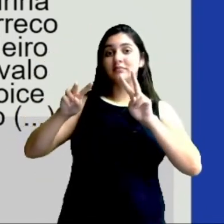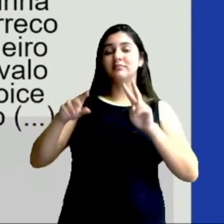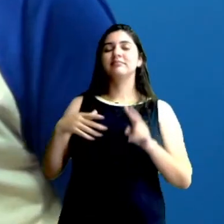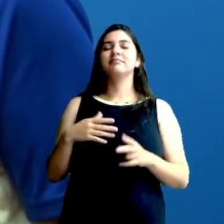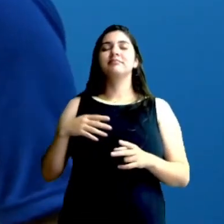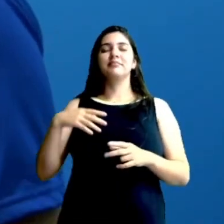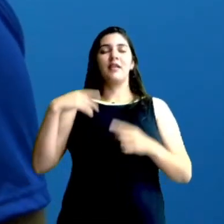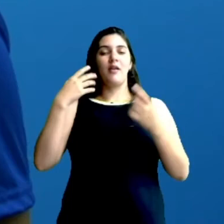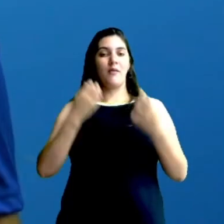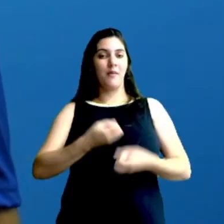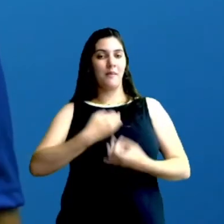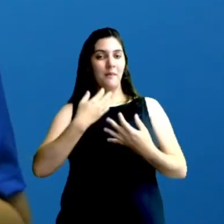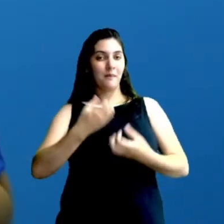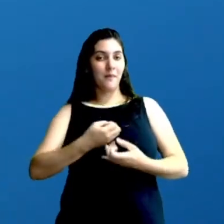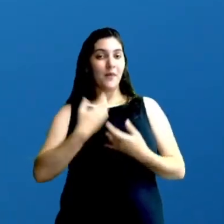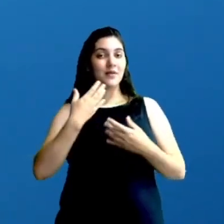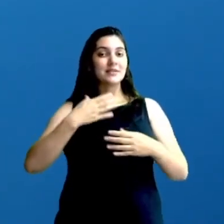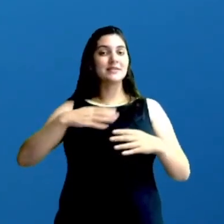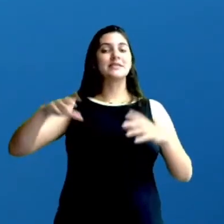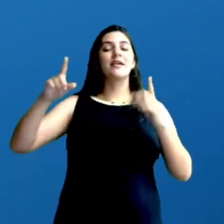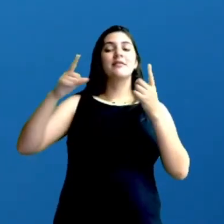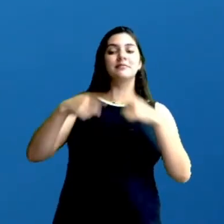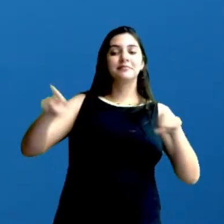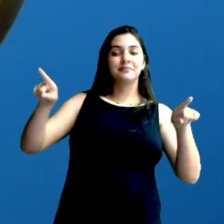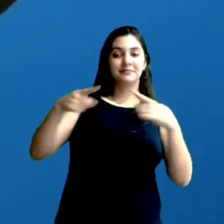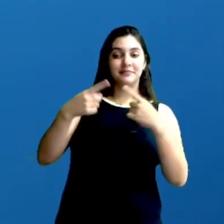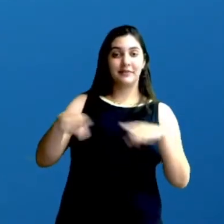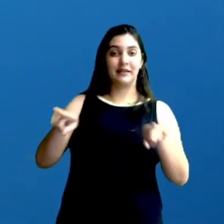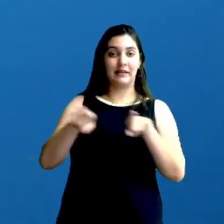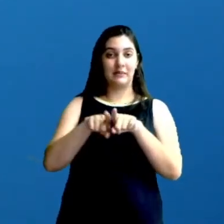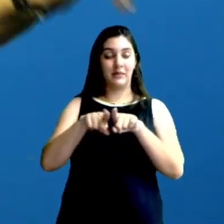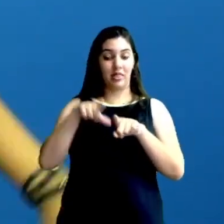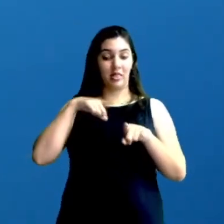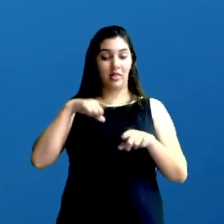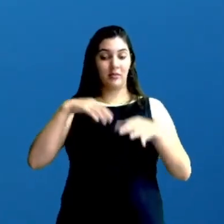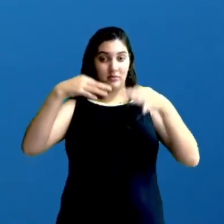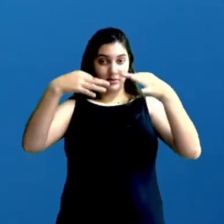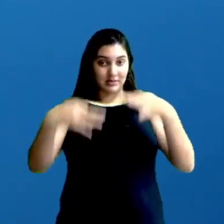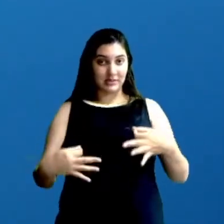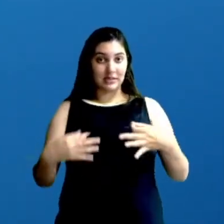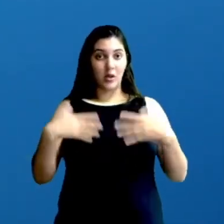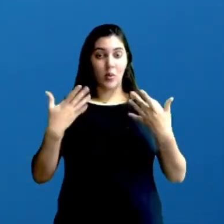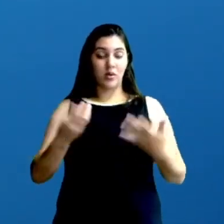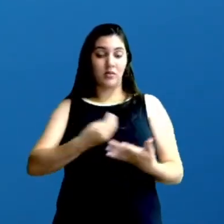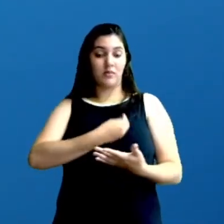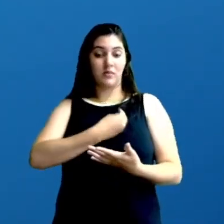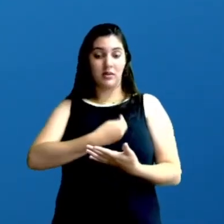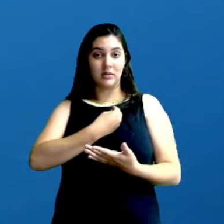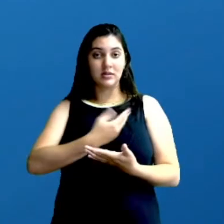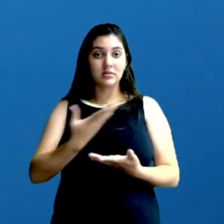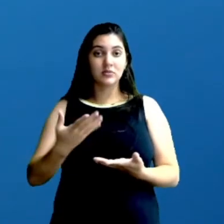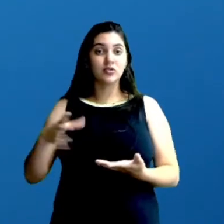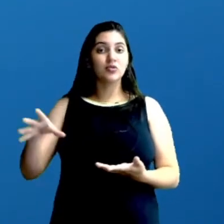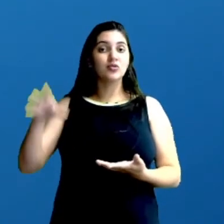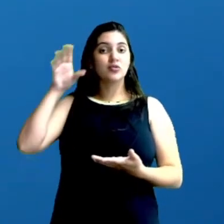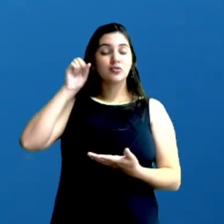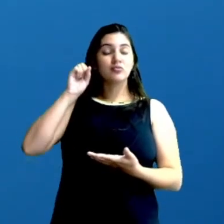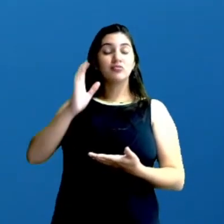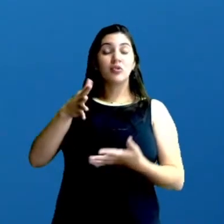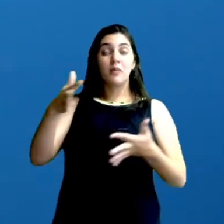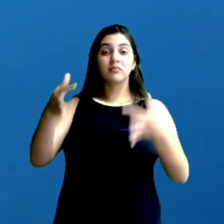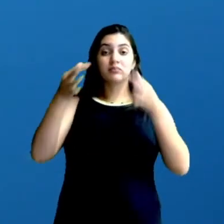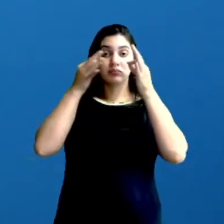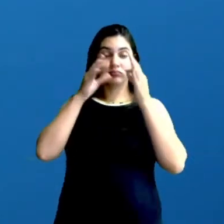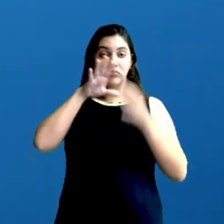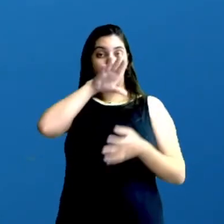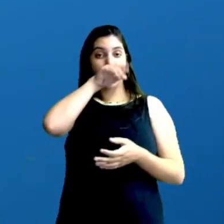uma Poesia Cantada também eu tenho certeza que vocês lá na escola quando estava presencial contaram o pato de Vinícius de Moraes